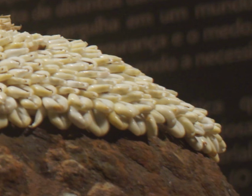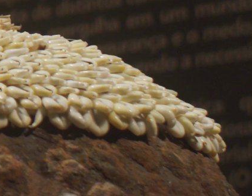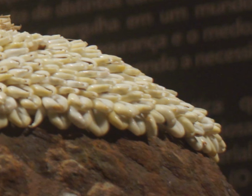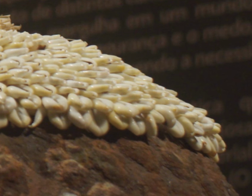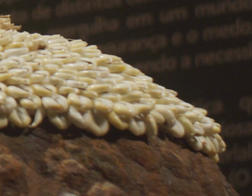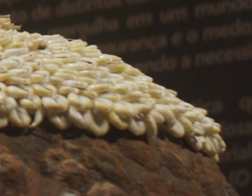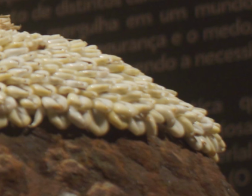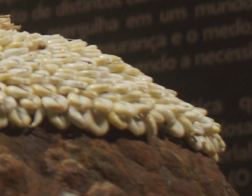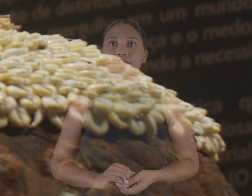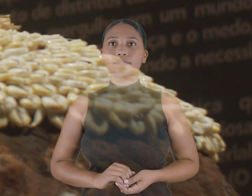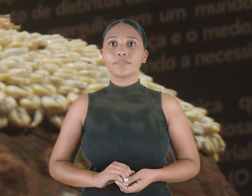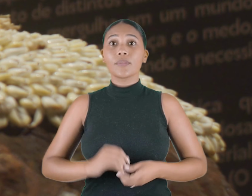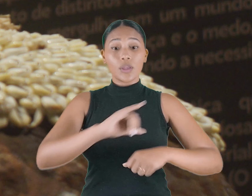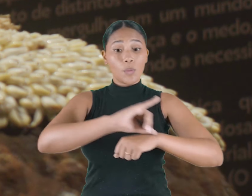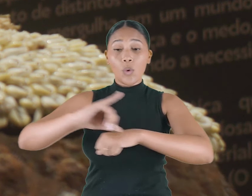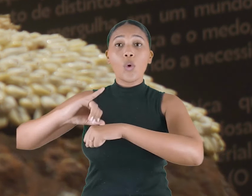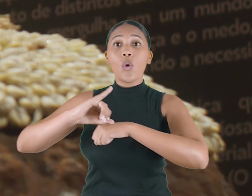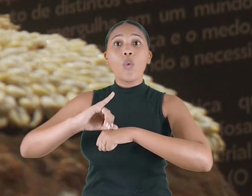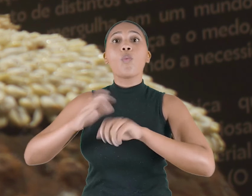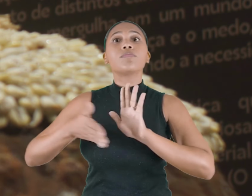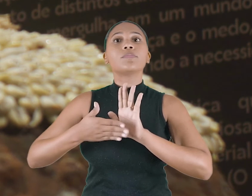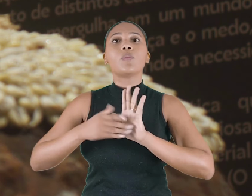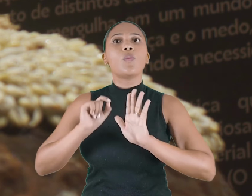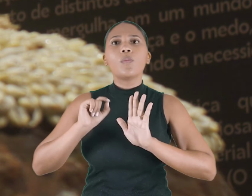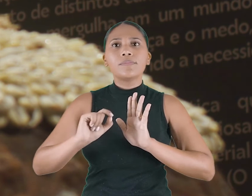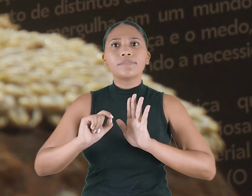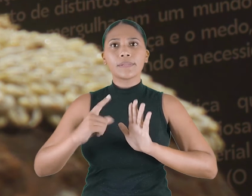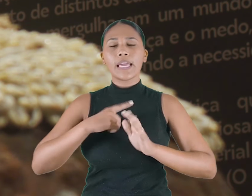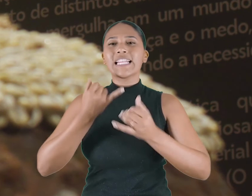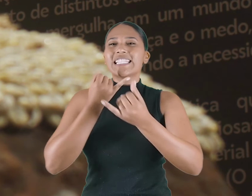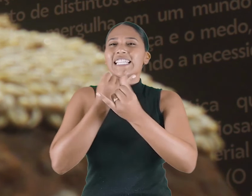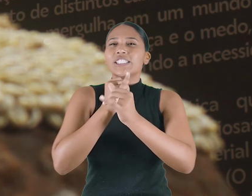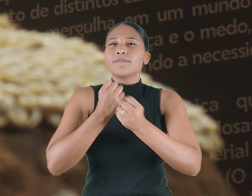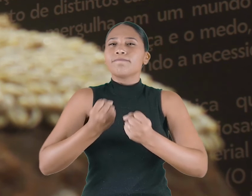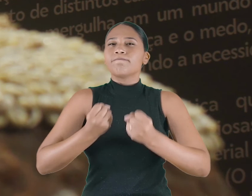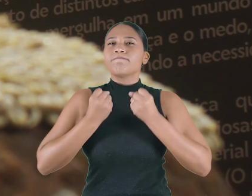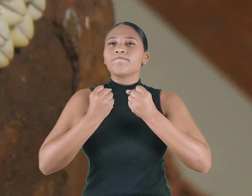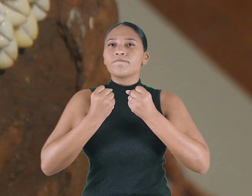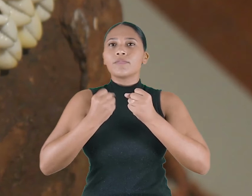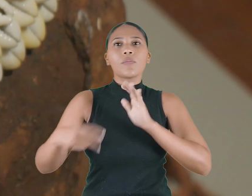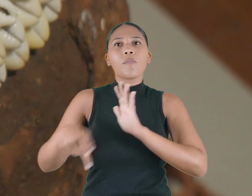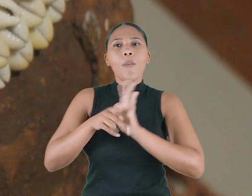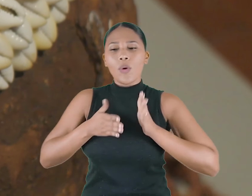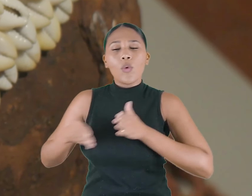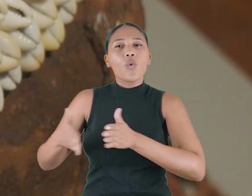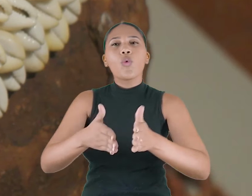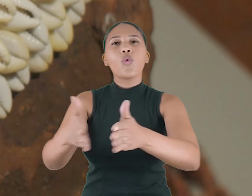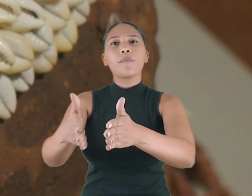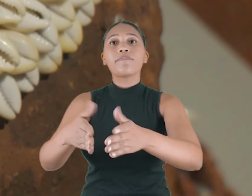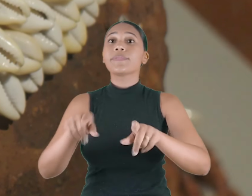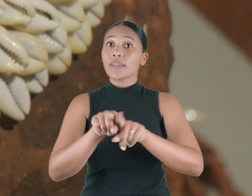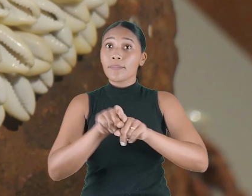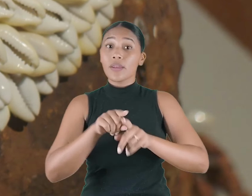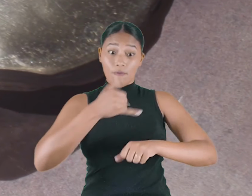do museu. Voz em off. Uma exposição onde tem a energia dos caminhos,